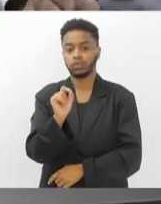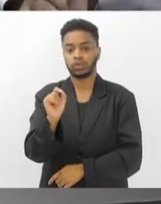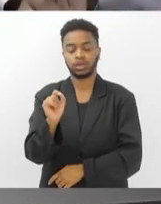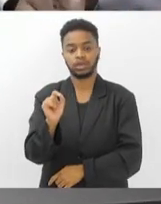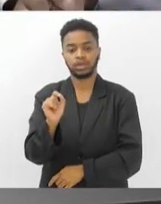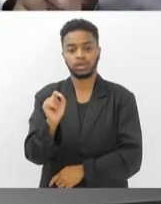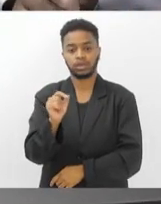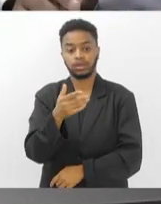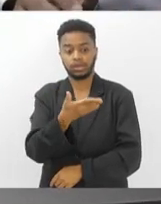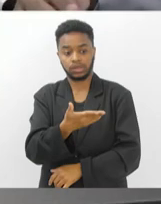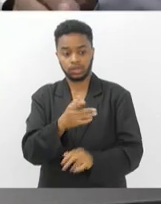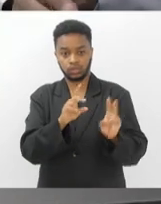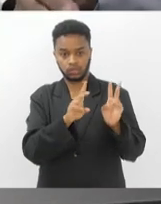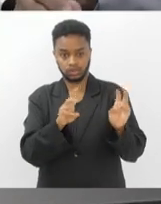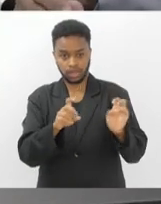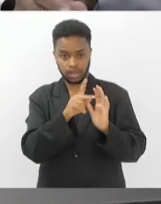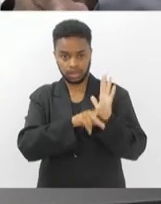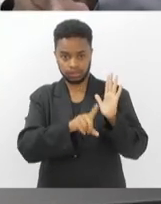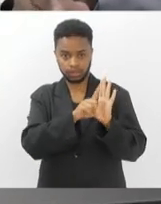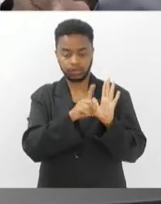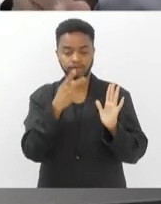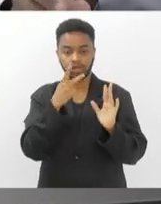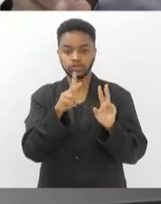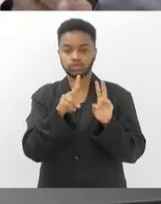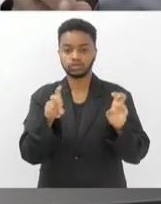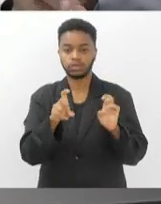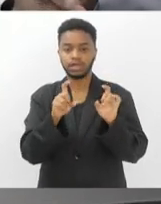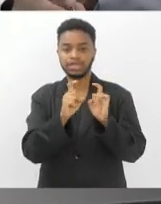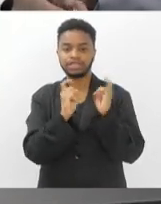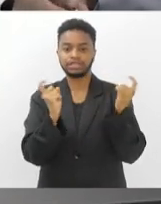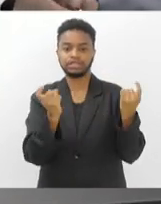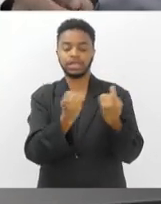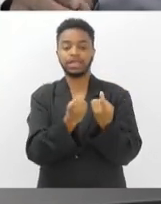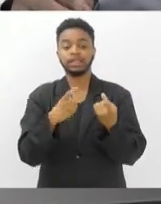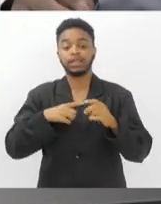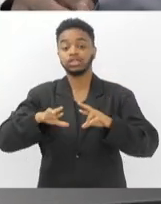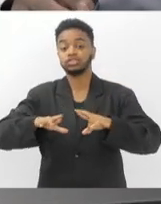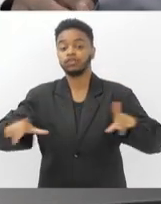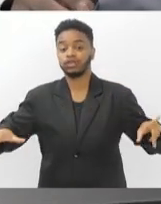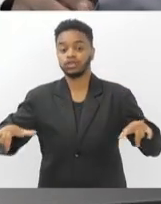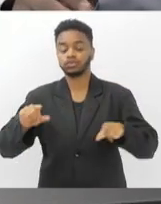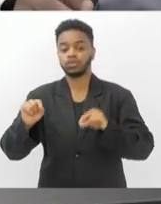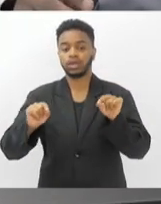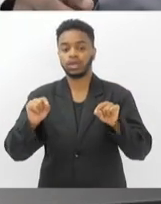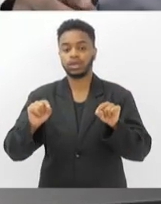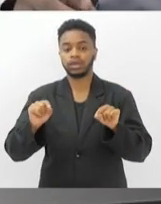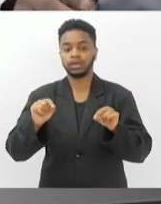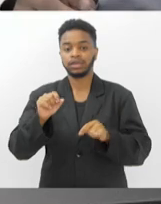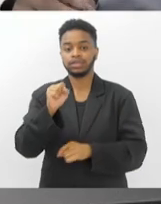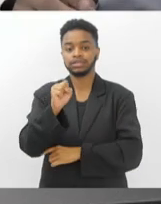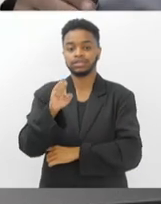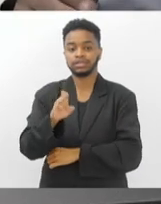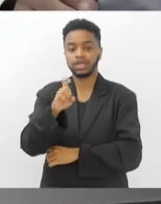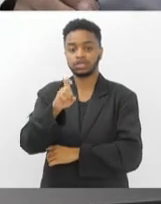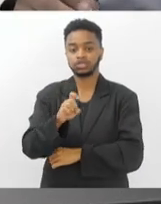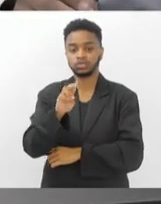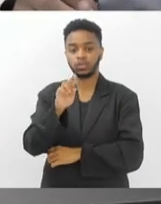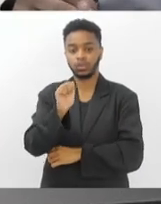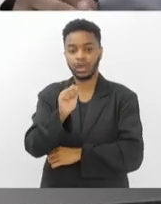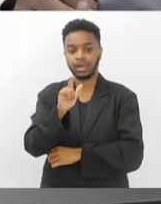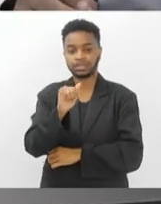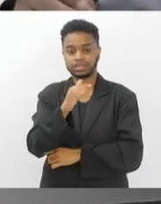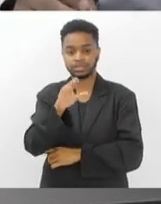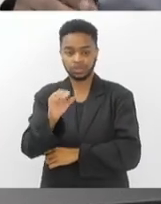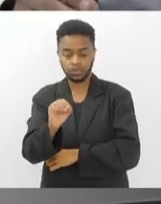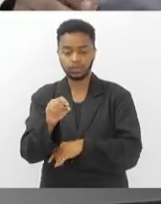essa situação de sexualização, quer dizer, há uma diferença entre sexualização e sensualidade. E há